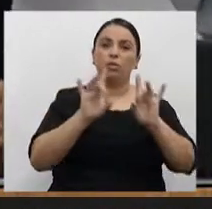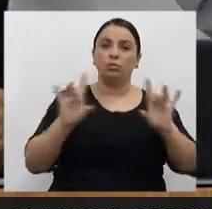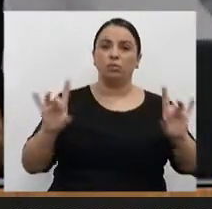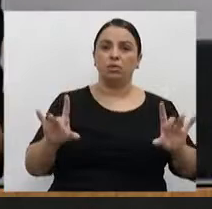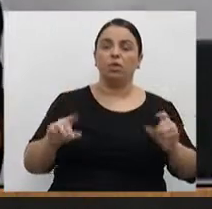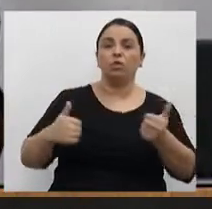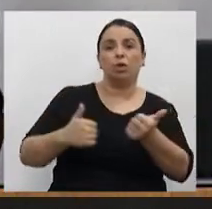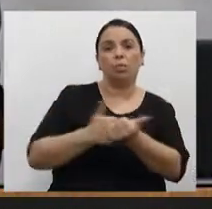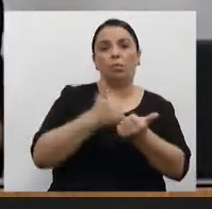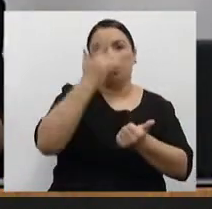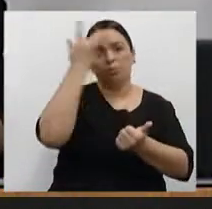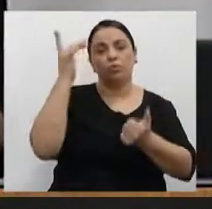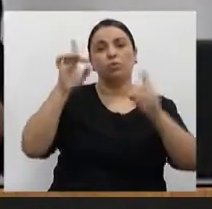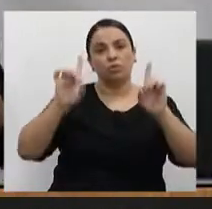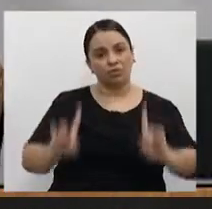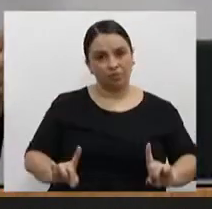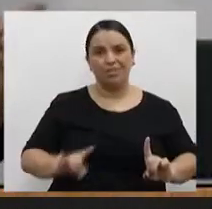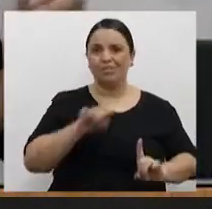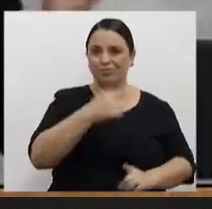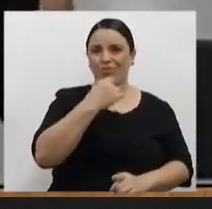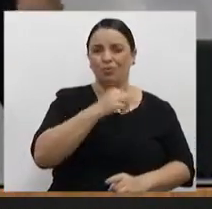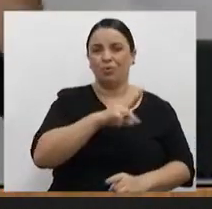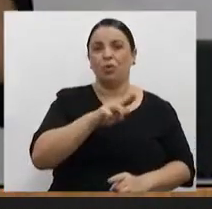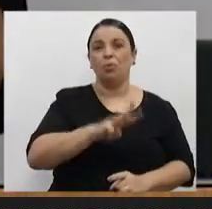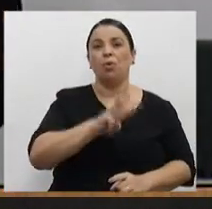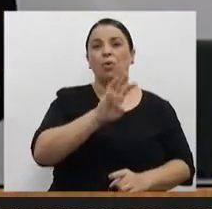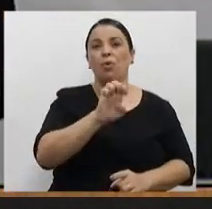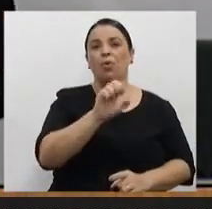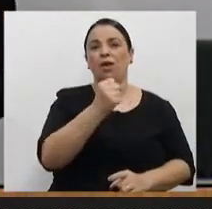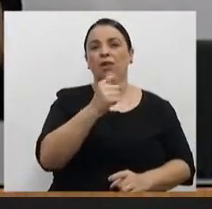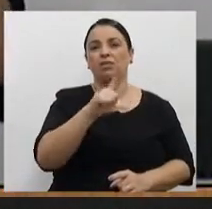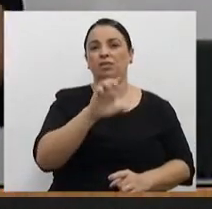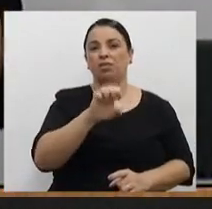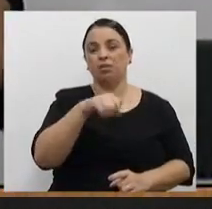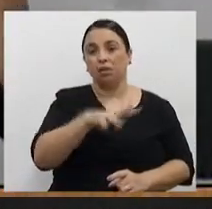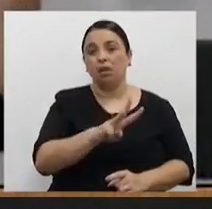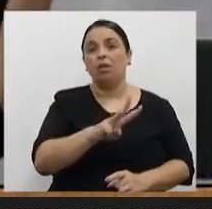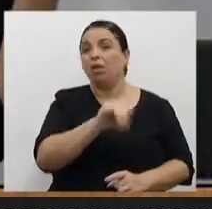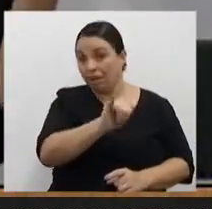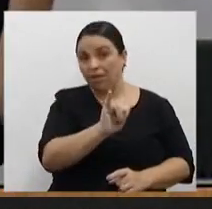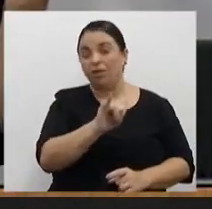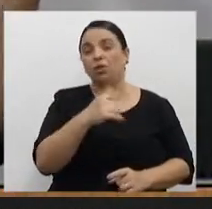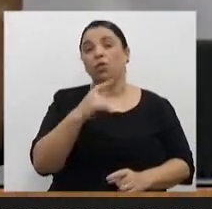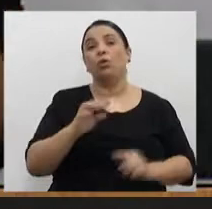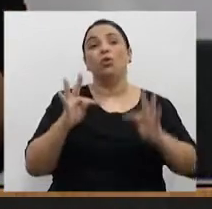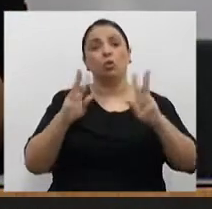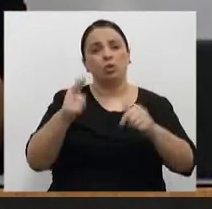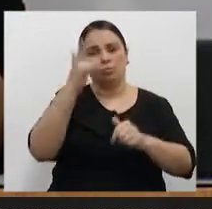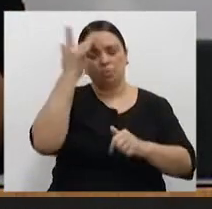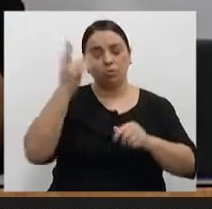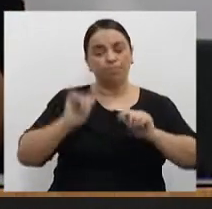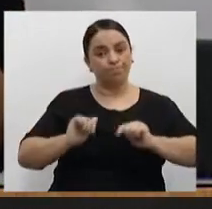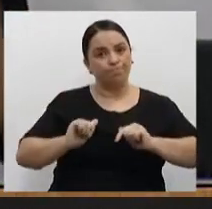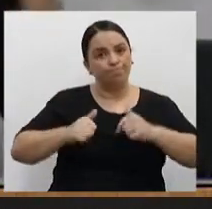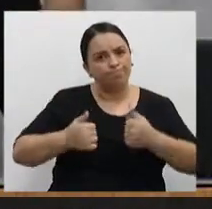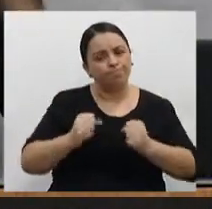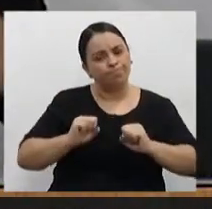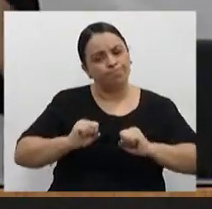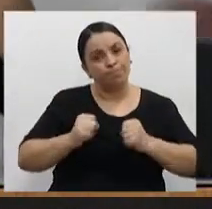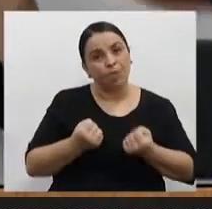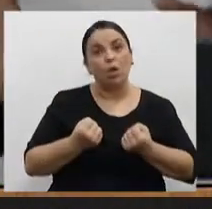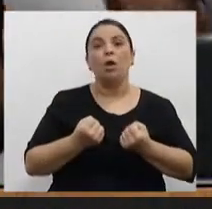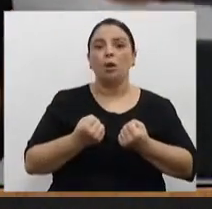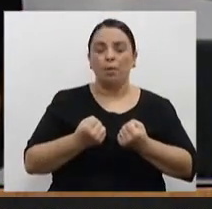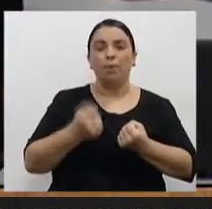Pessoa com Deficiência, o Wesley. Todos estão aqui bem empenhados na escuta para que a gente possa organizar